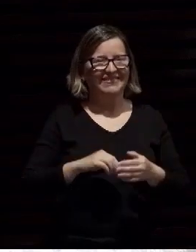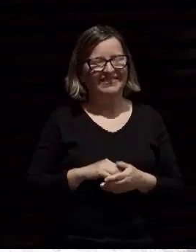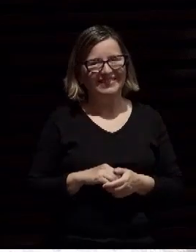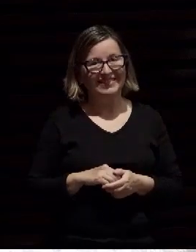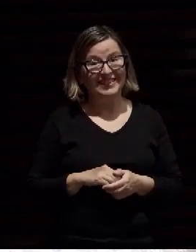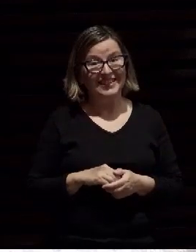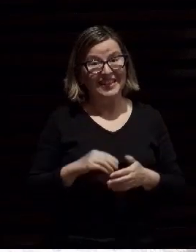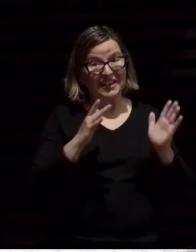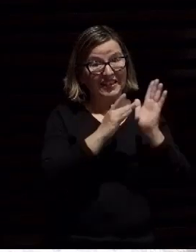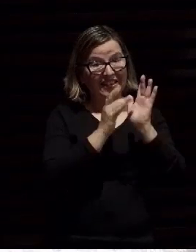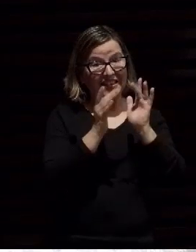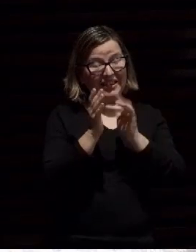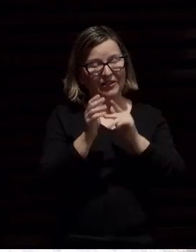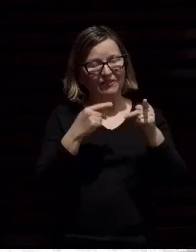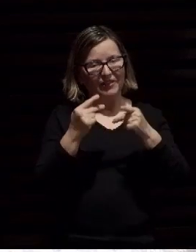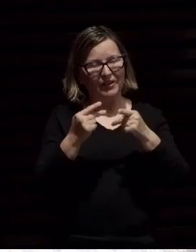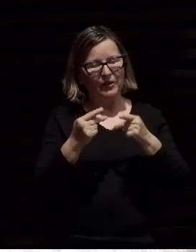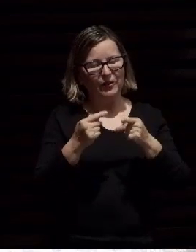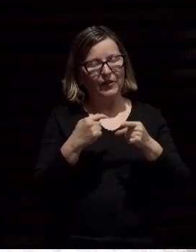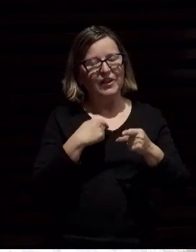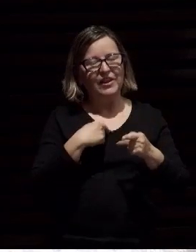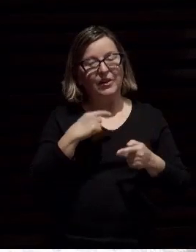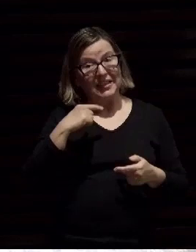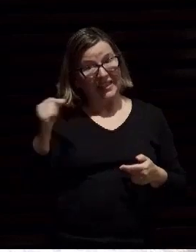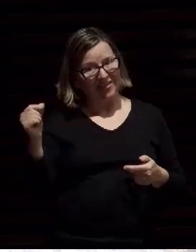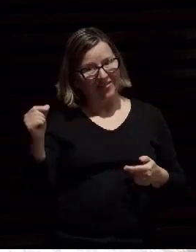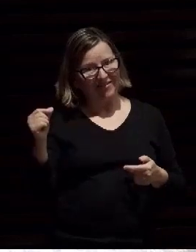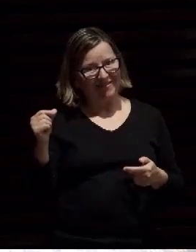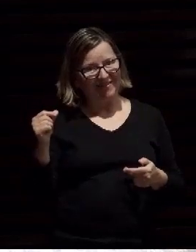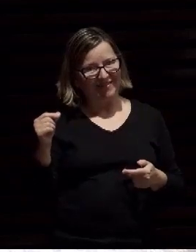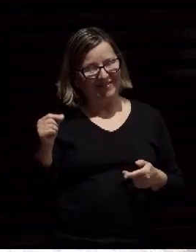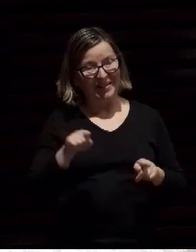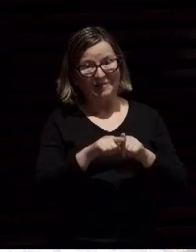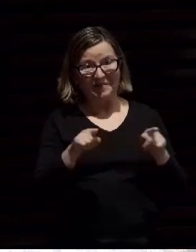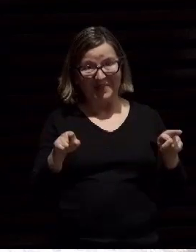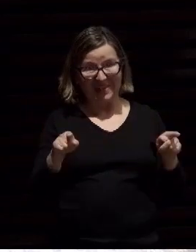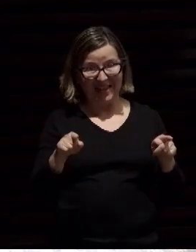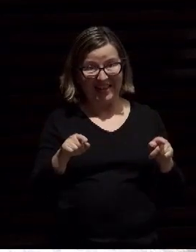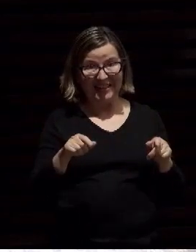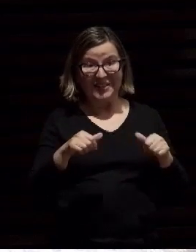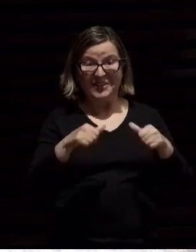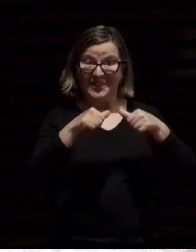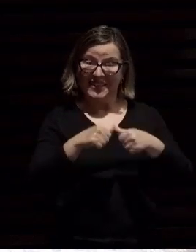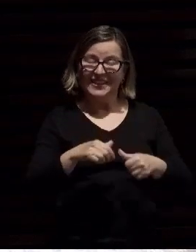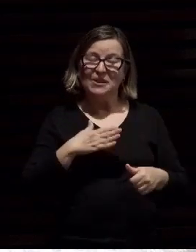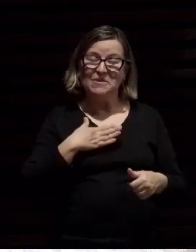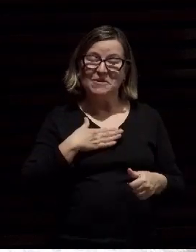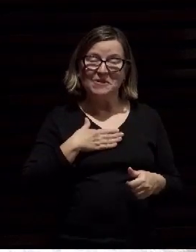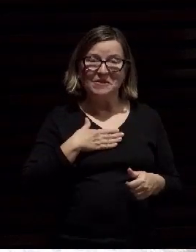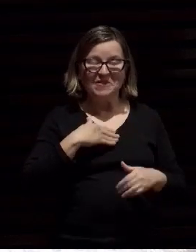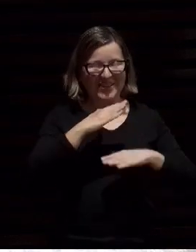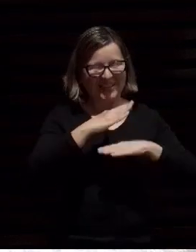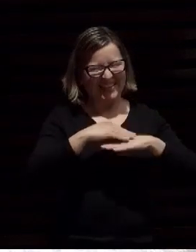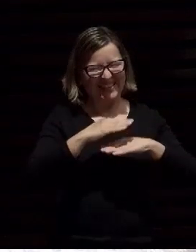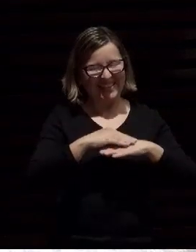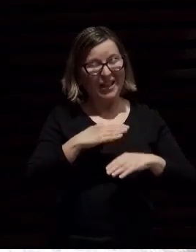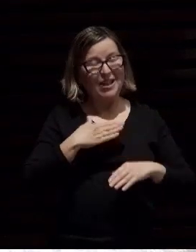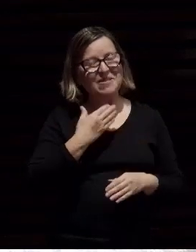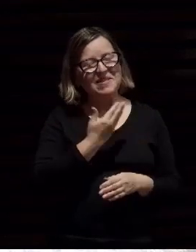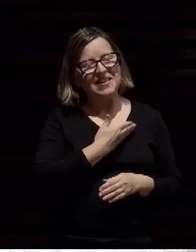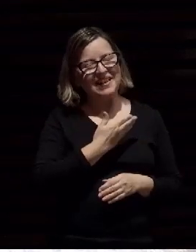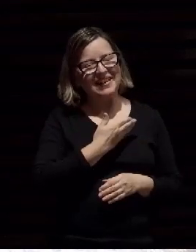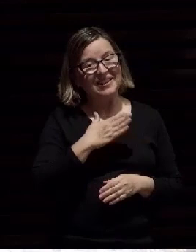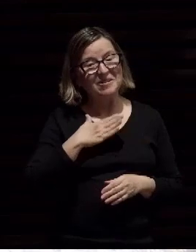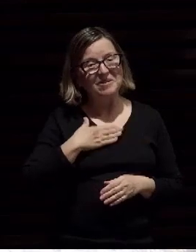Jesus diz, eu estou saindo, mas eu não saio. Eu vou deixar o meu Consolador, o meu amigo, o